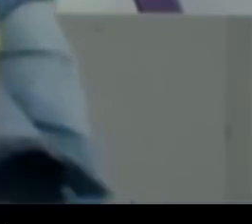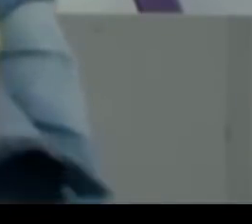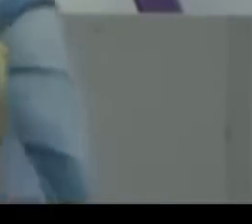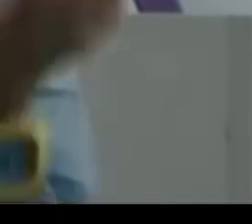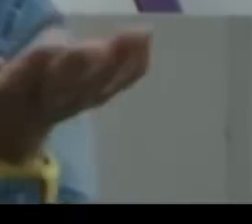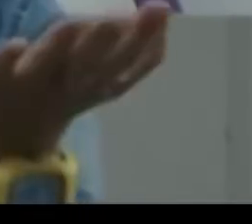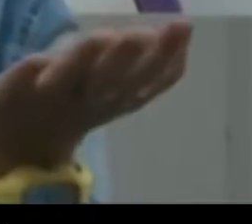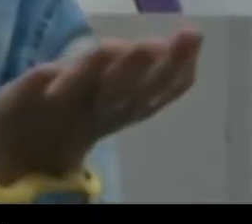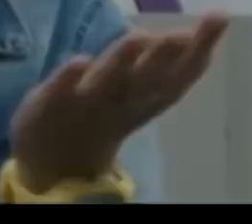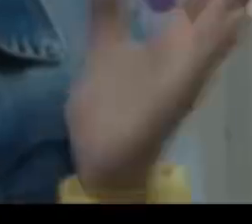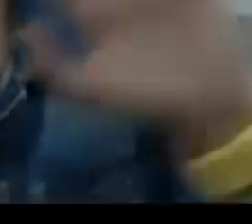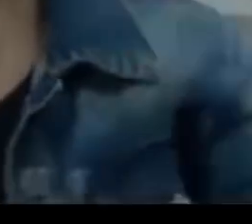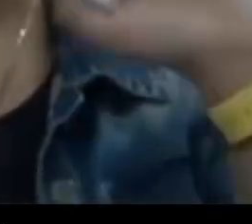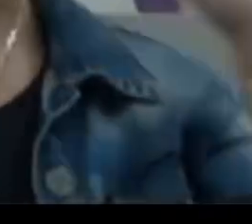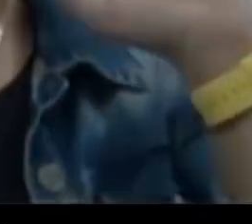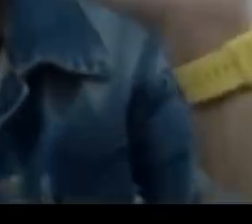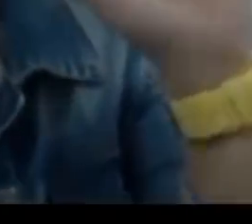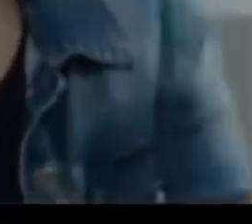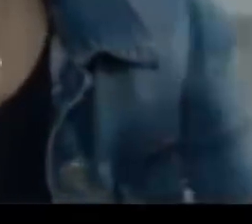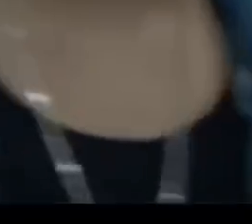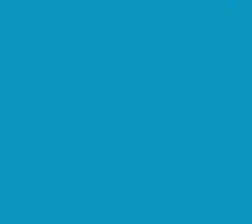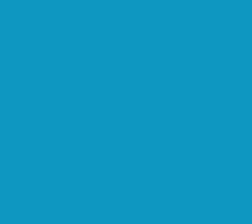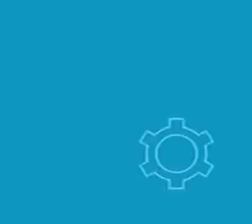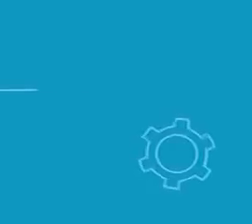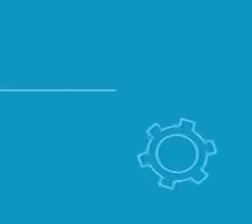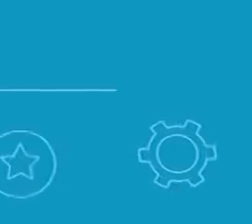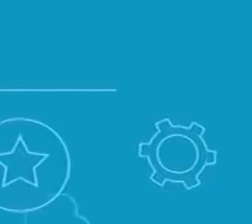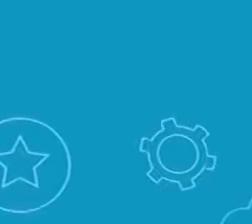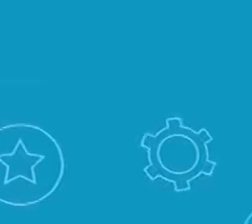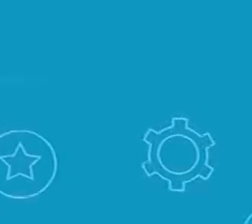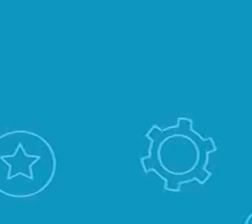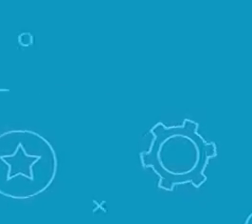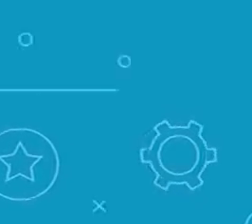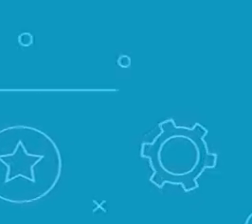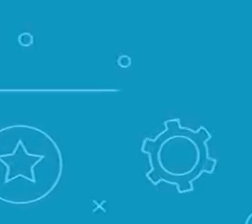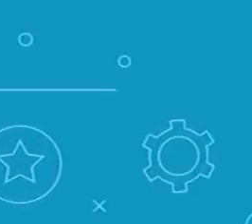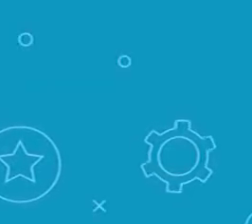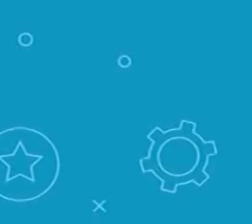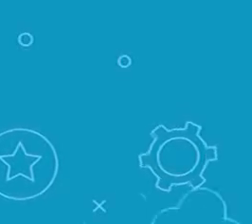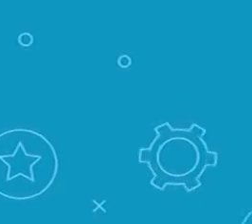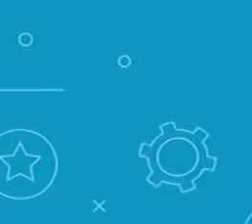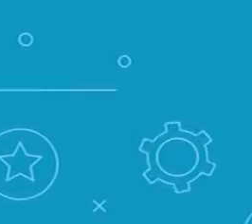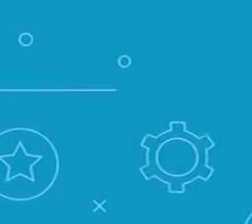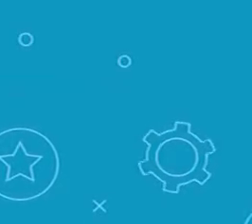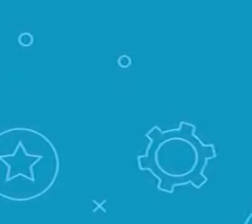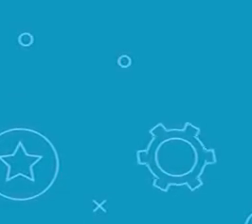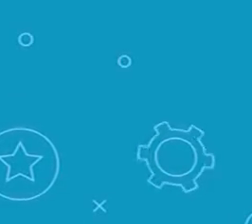aí, tá bom? Um beijo pra vocês, até a próxima aula. Tchau, gente!